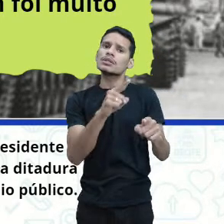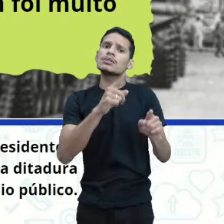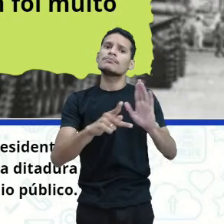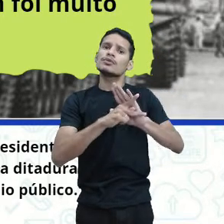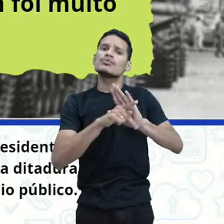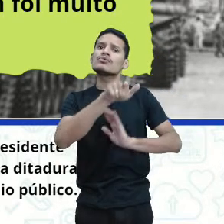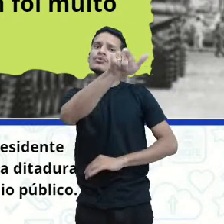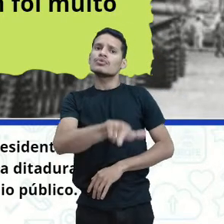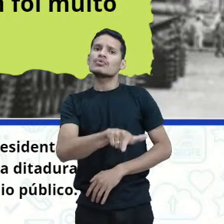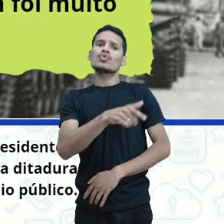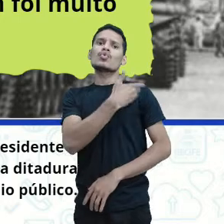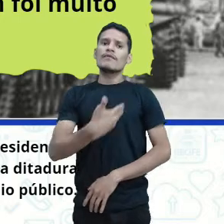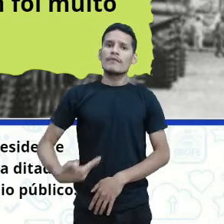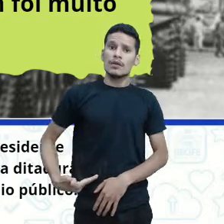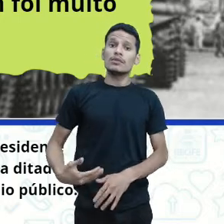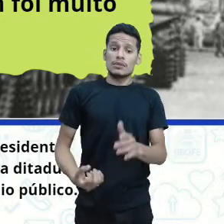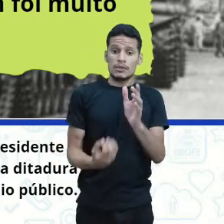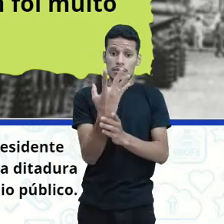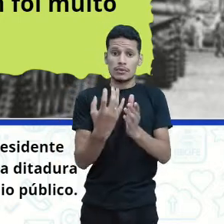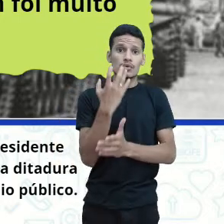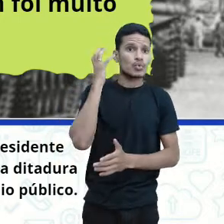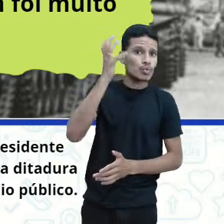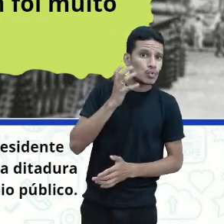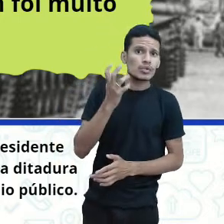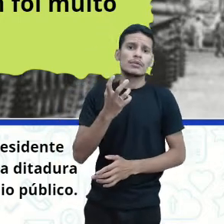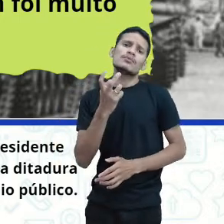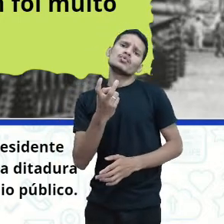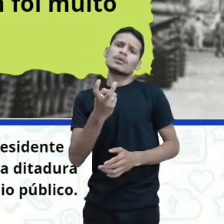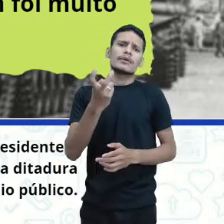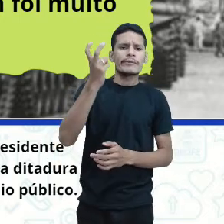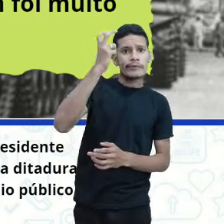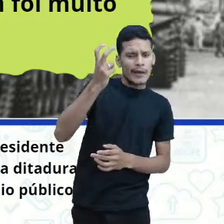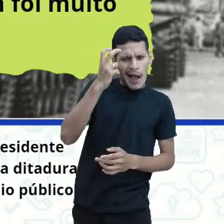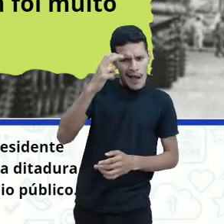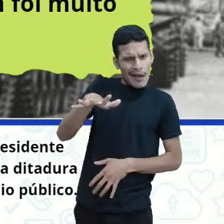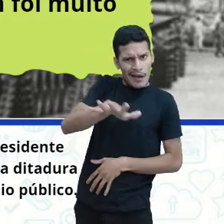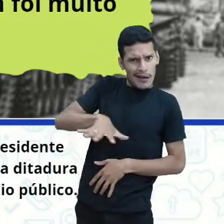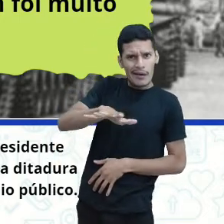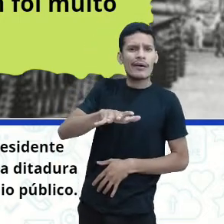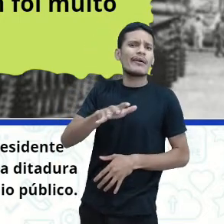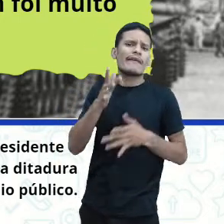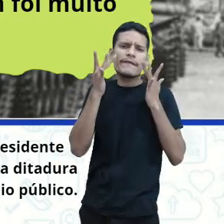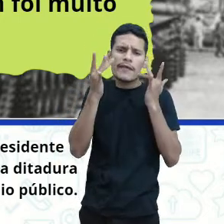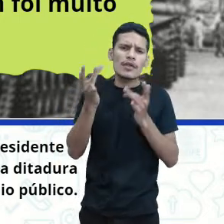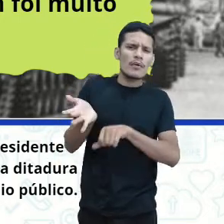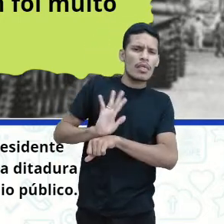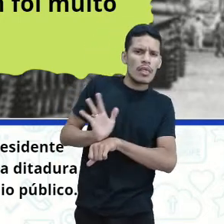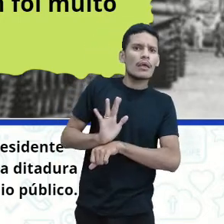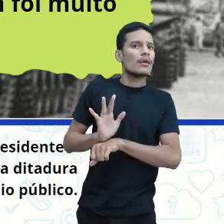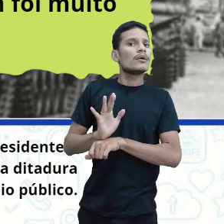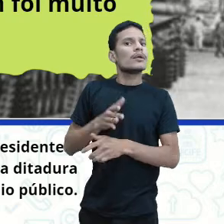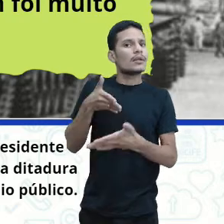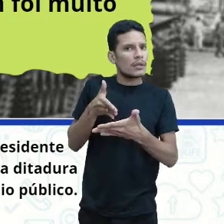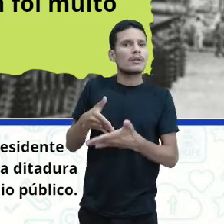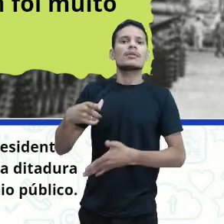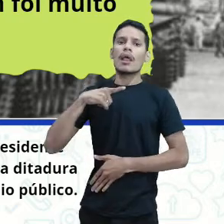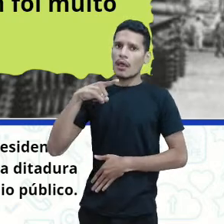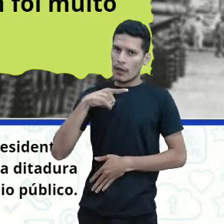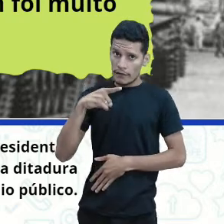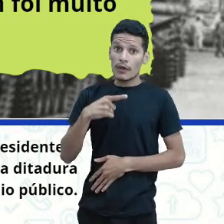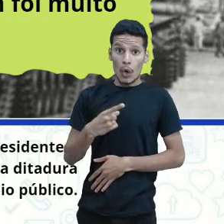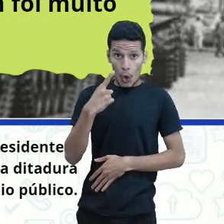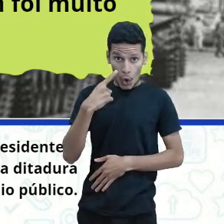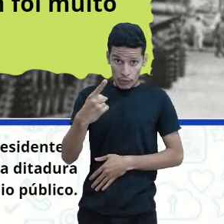governo. E a produção cultural, músicas, peças de teatro, filme, etc., também foi muito limitada. Então, quando eu digo isso, gente, eu